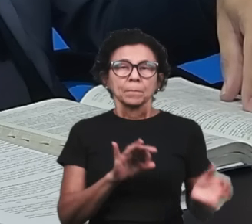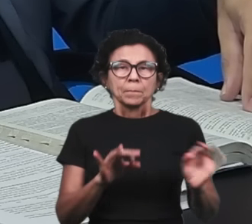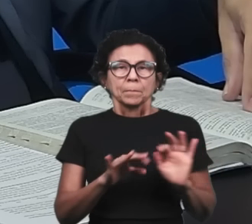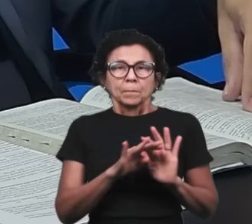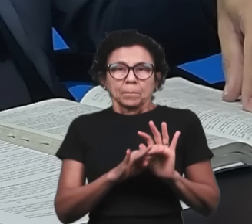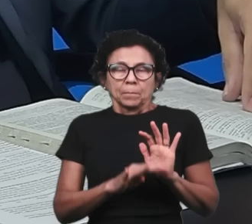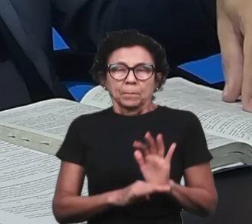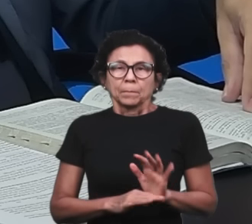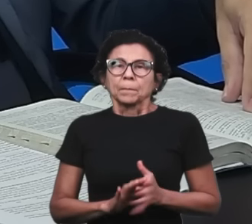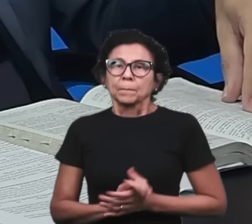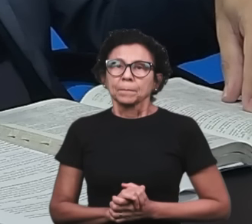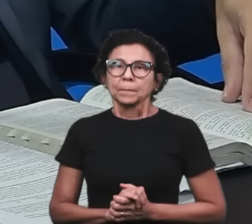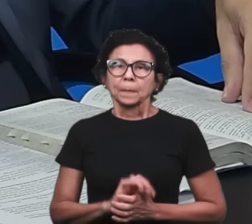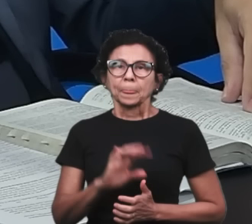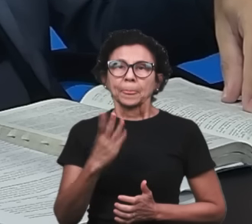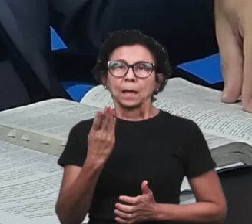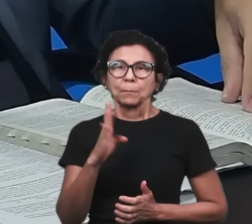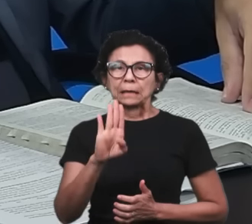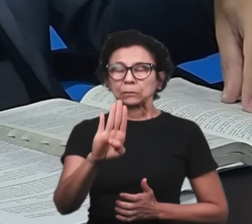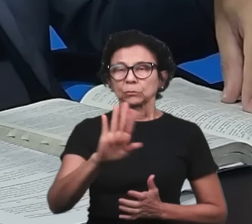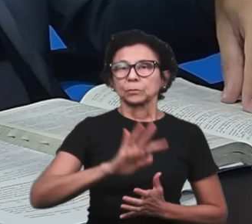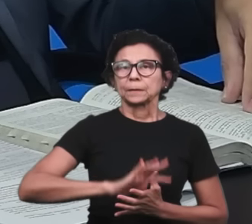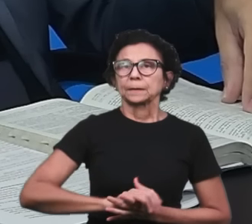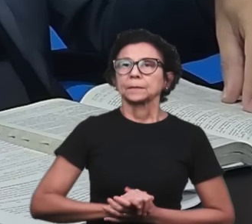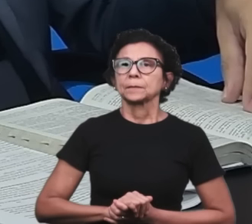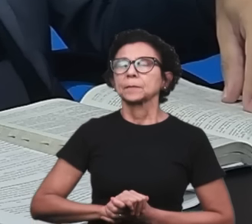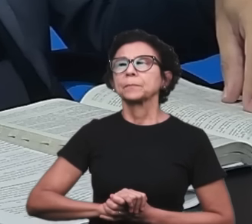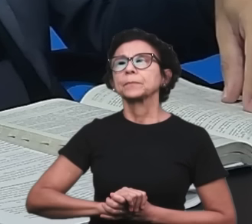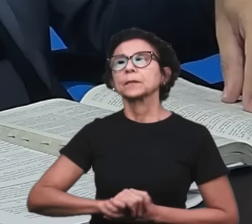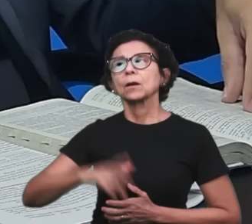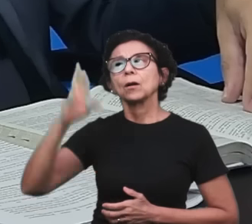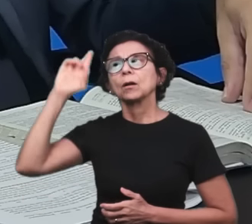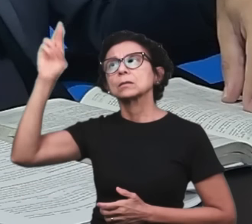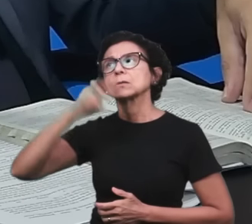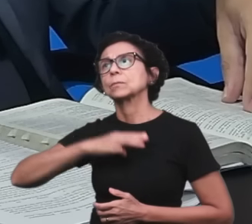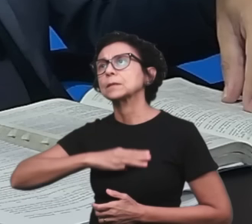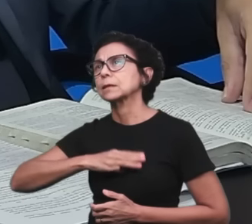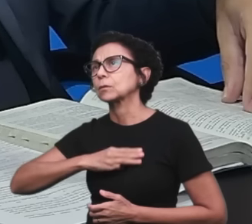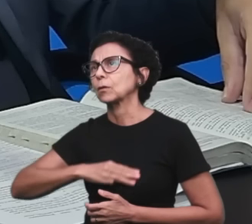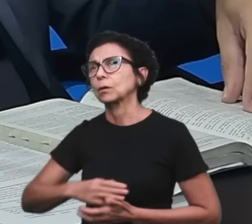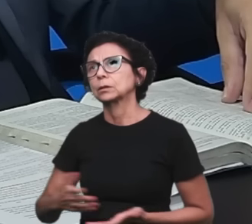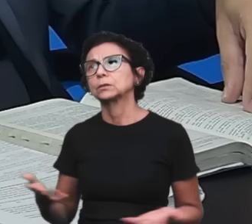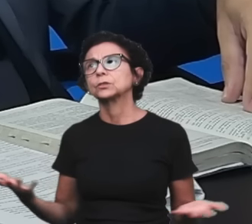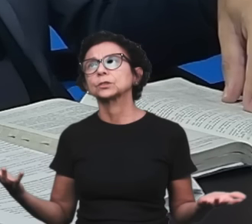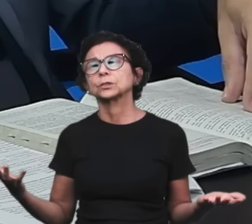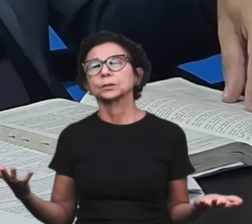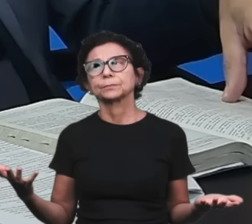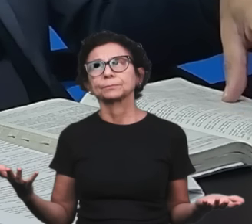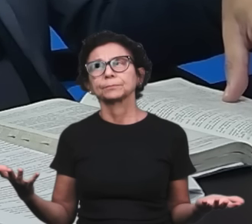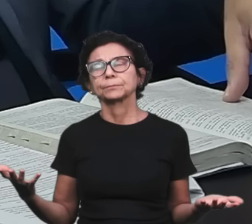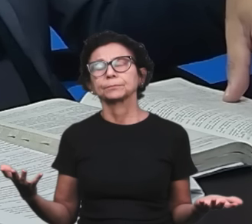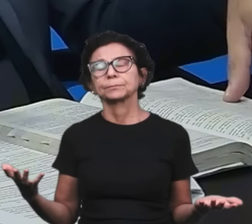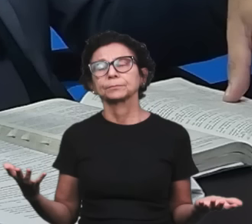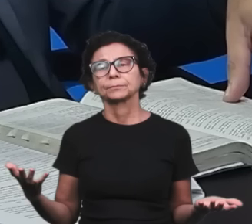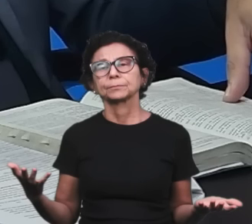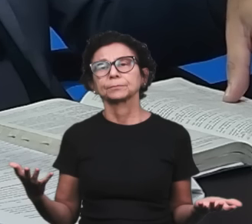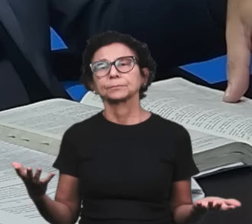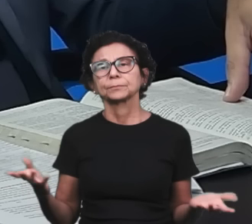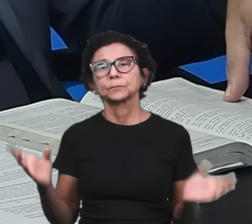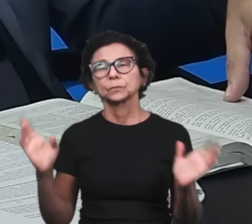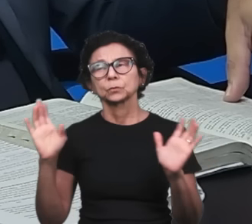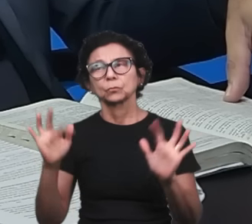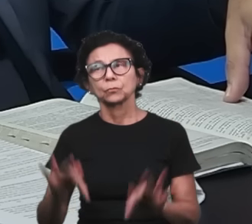é que Abacuque orou e disse assim, na ira, lembra-te da misericórdia. Amém. Nós vemos os sinais aí da ira do Senhor, os sinais